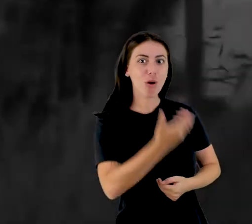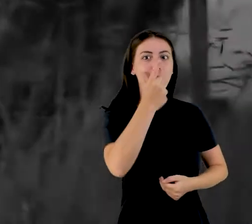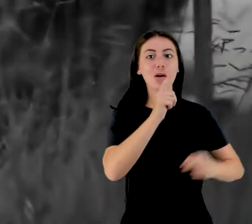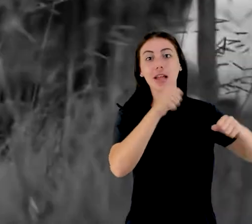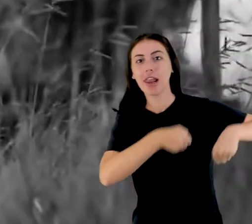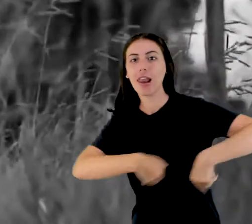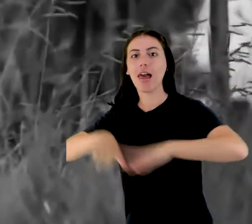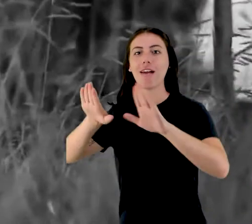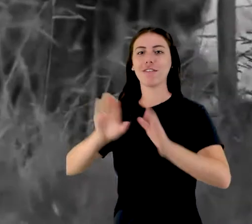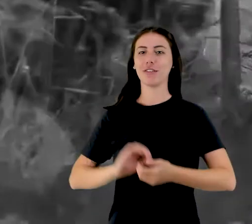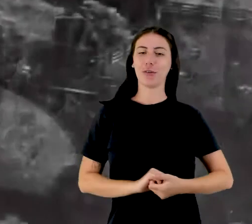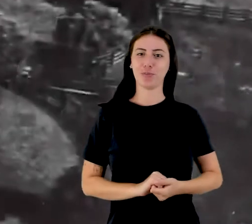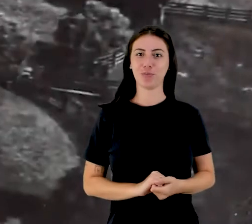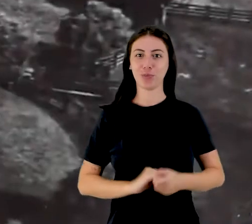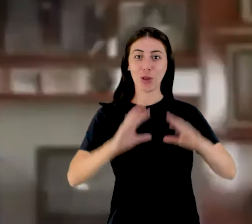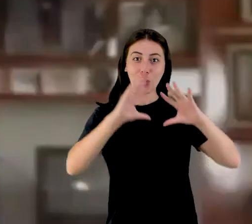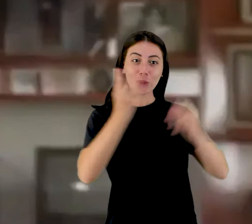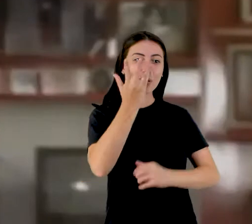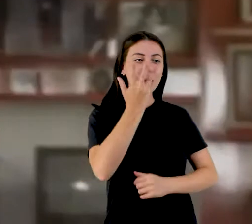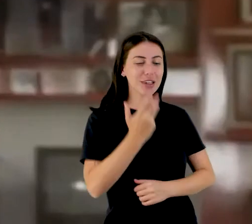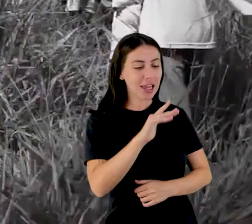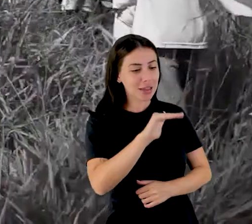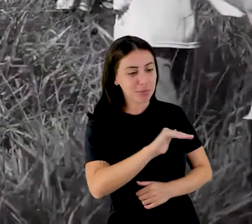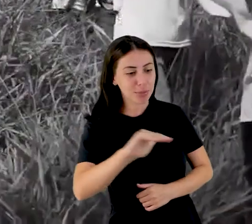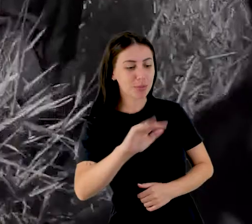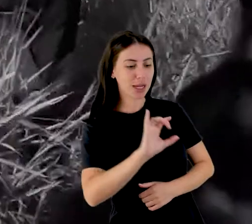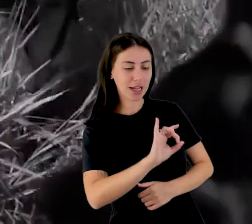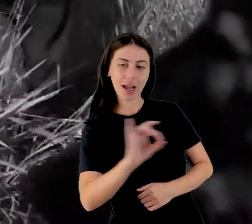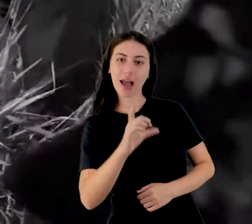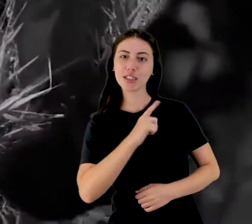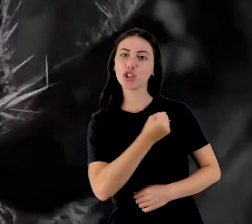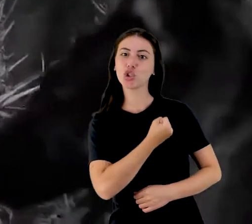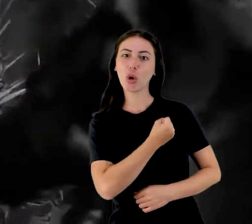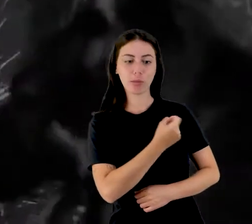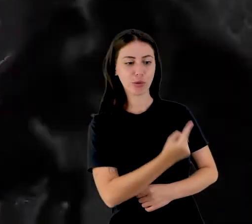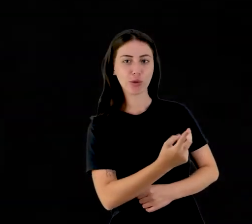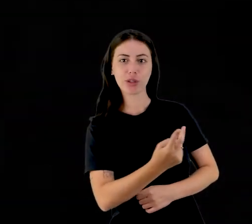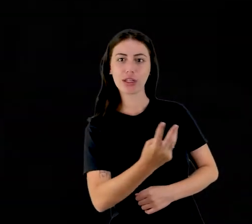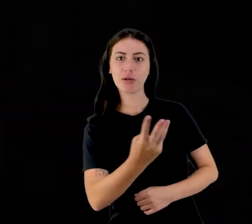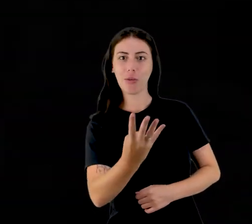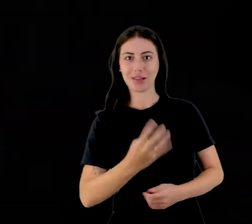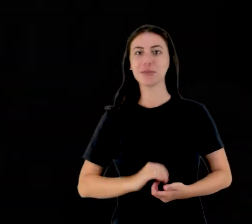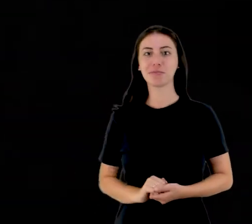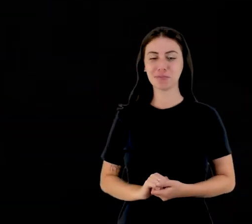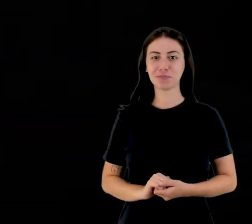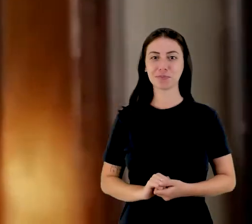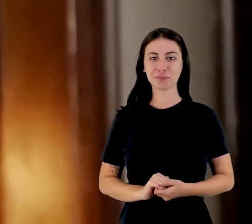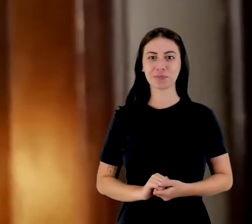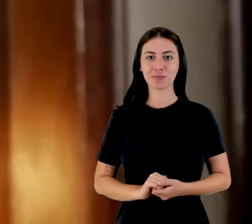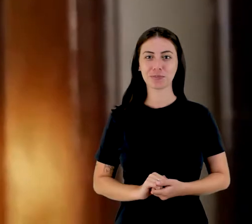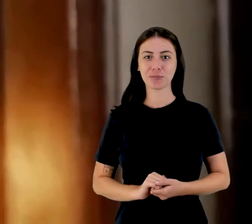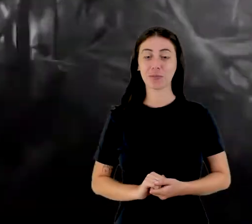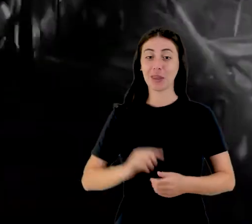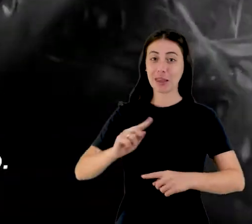meninos? Todo mundo era numerado? Era numerado. Era por escala, né? Tá, mano. Ele quis preto só. Porque